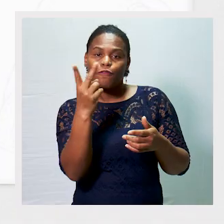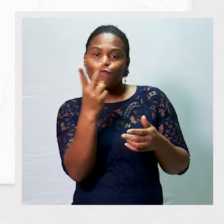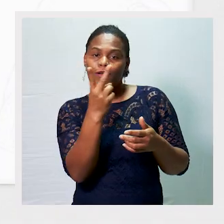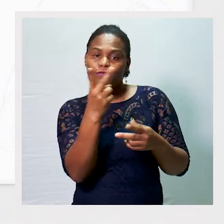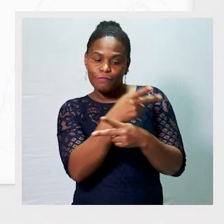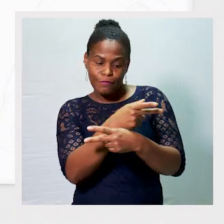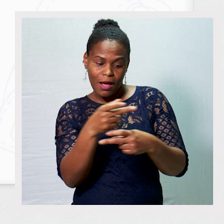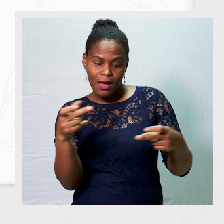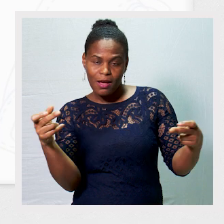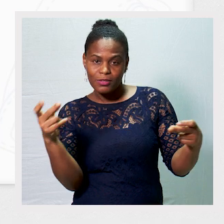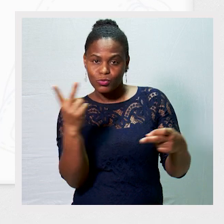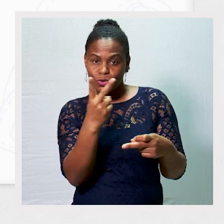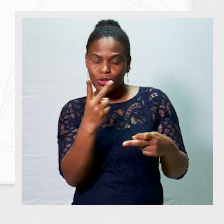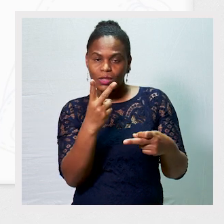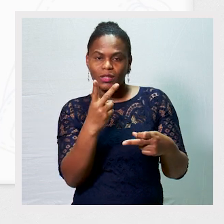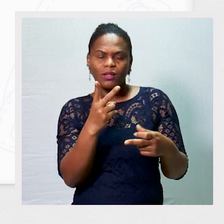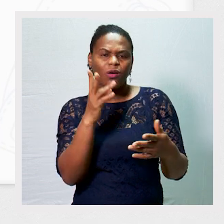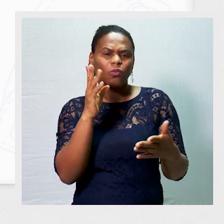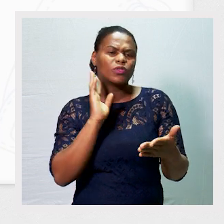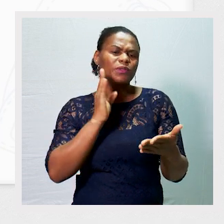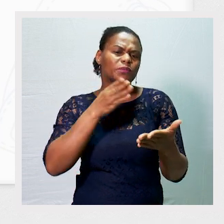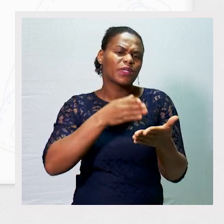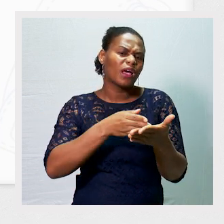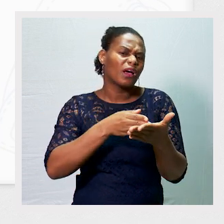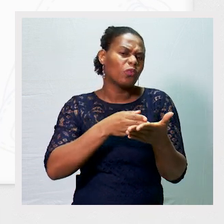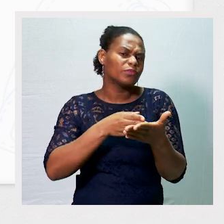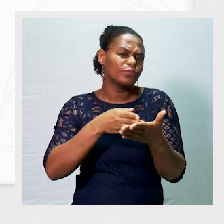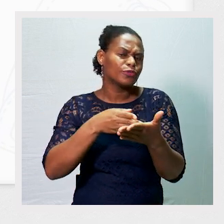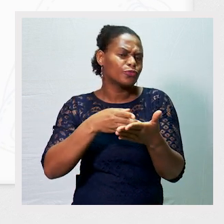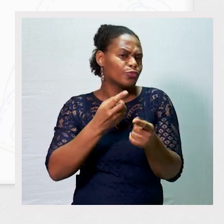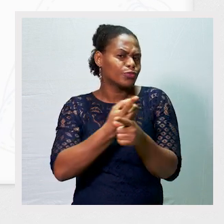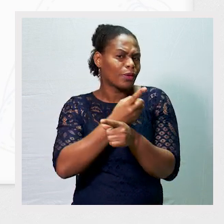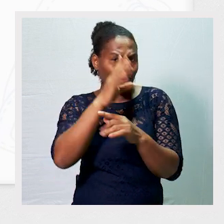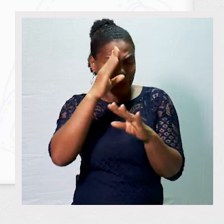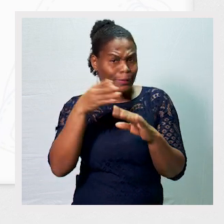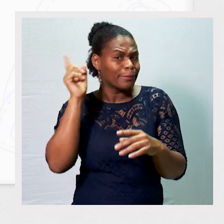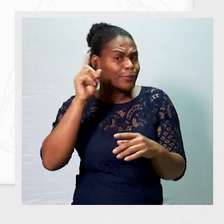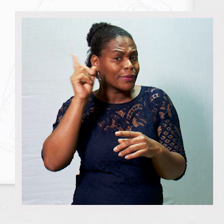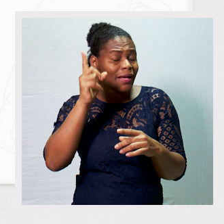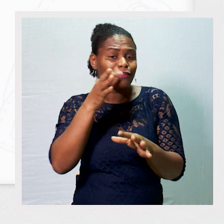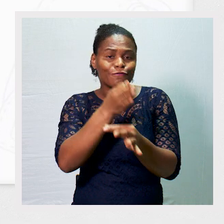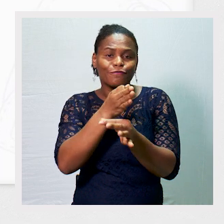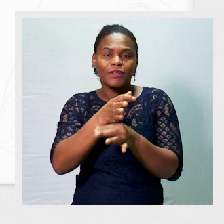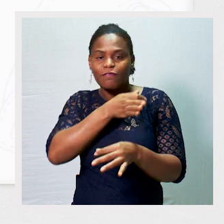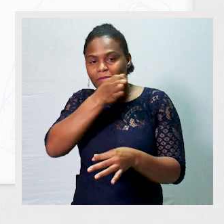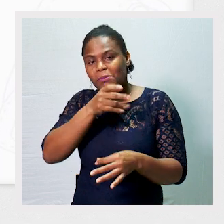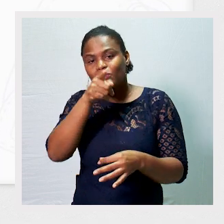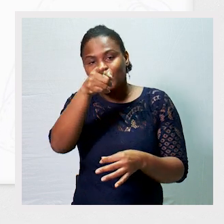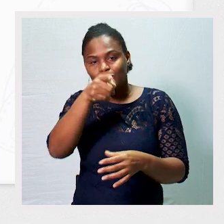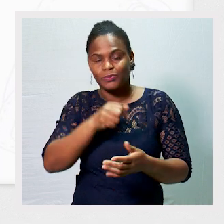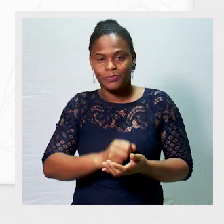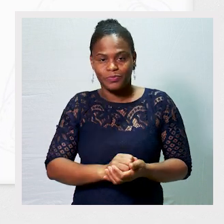escrevam 2 frases sobre o último acontecimento importante festejado na tua